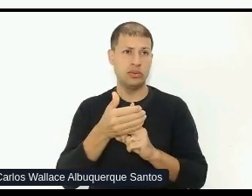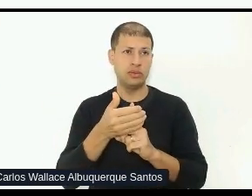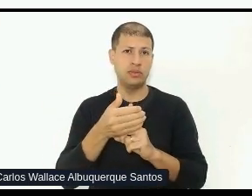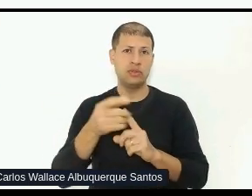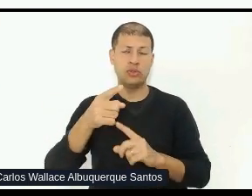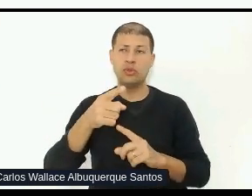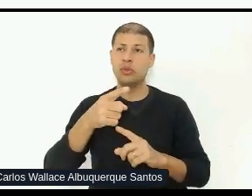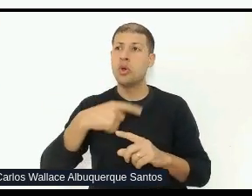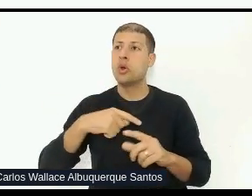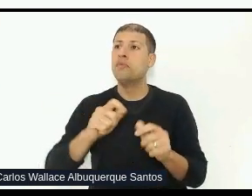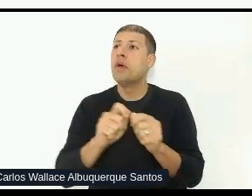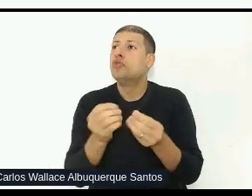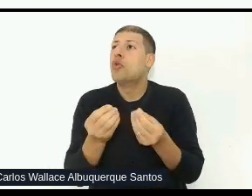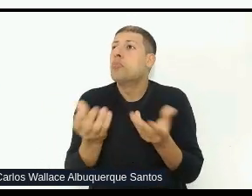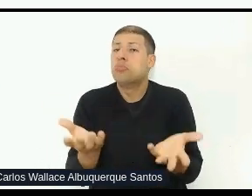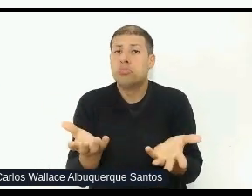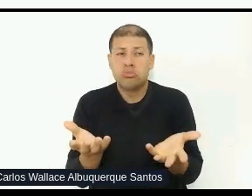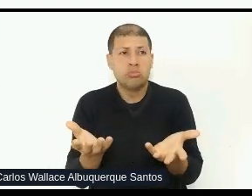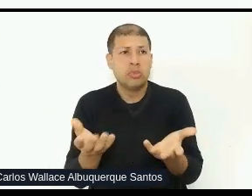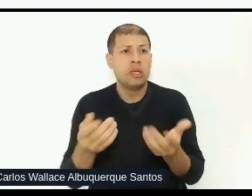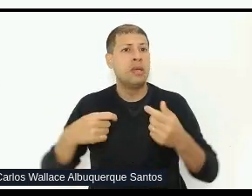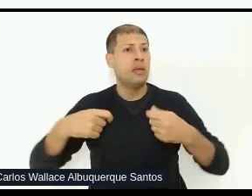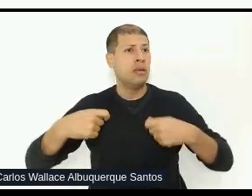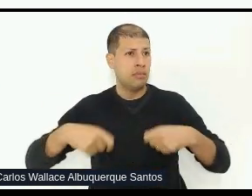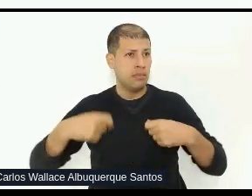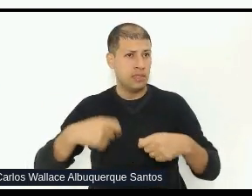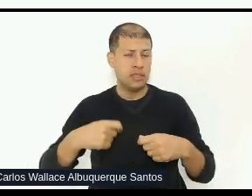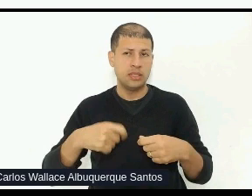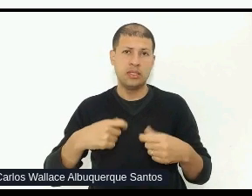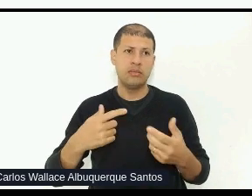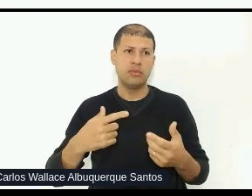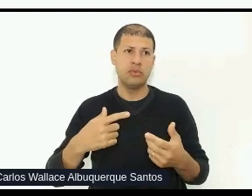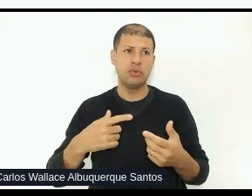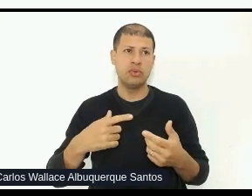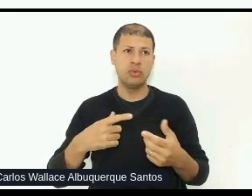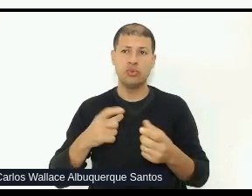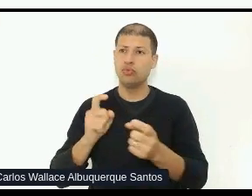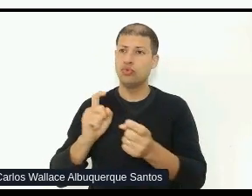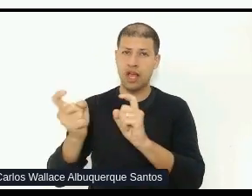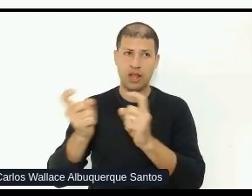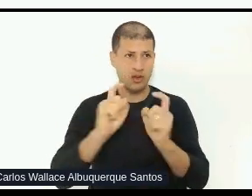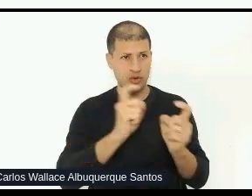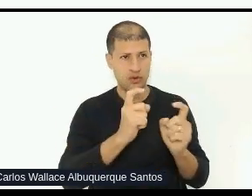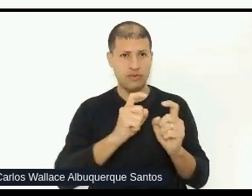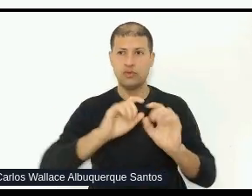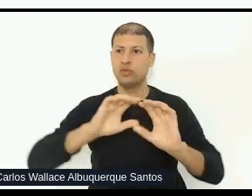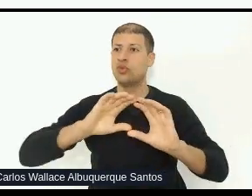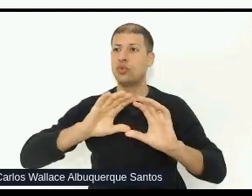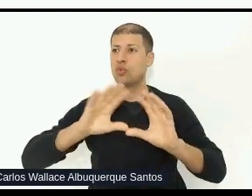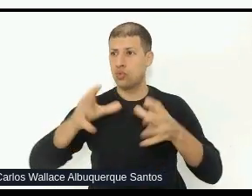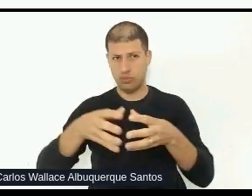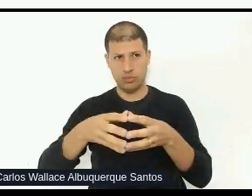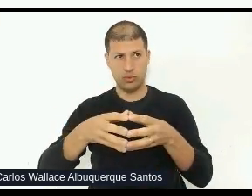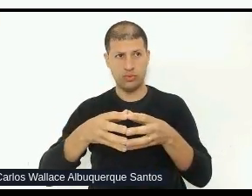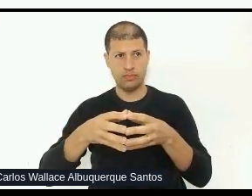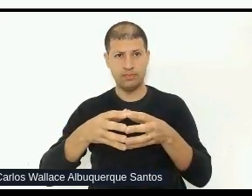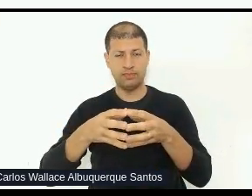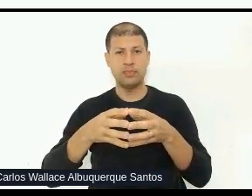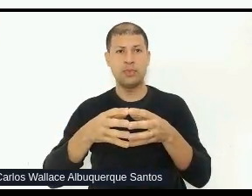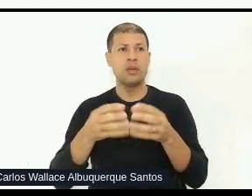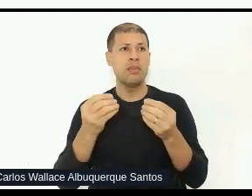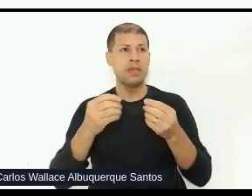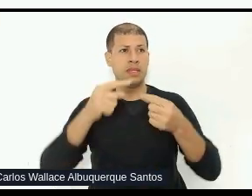isso? Precisamos um diálogo coletivo sobre 3